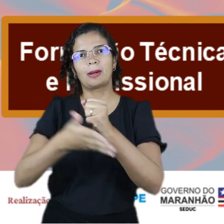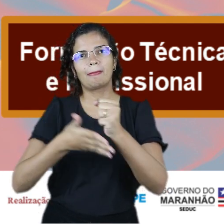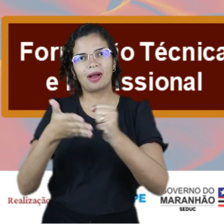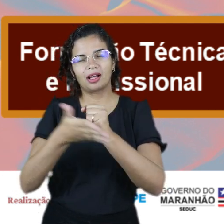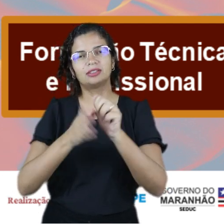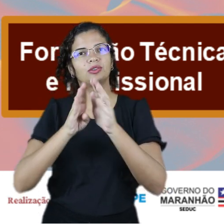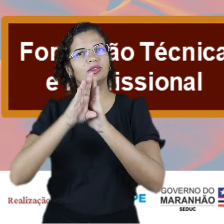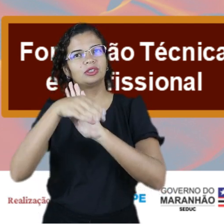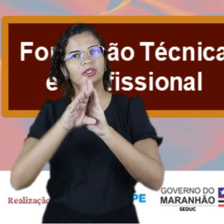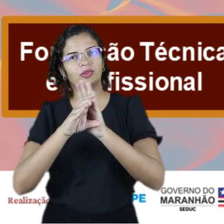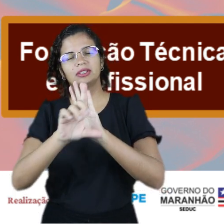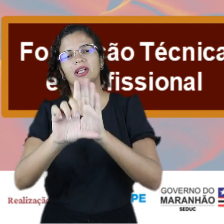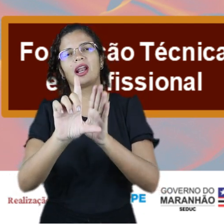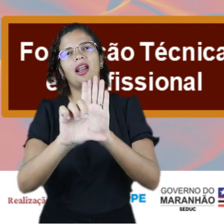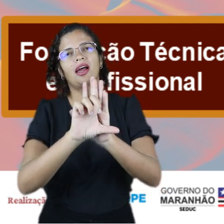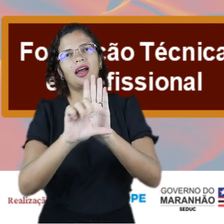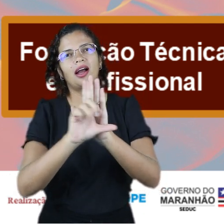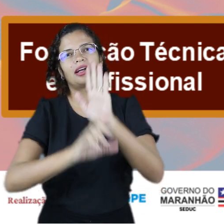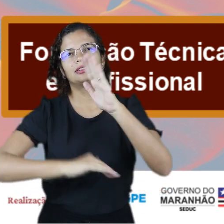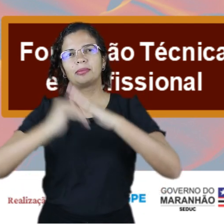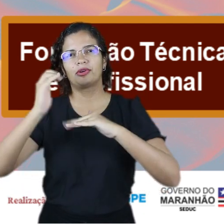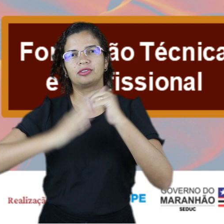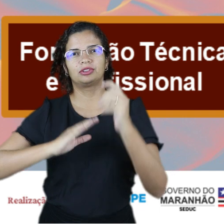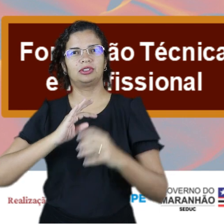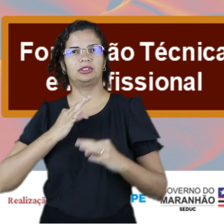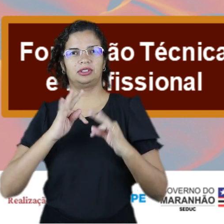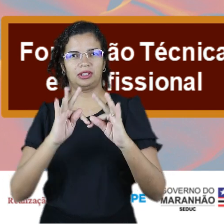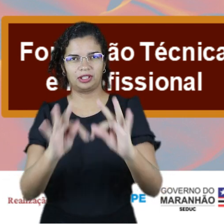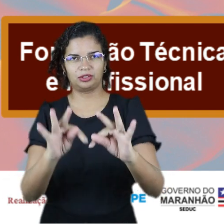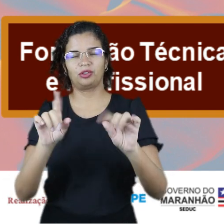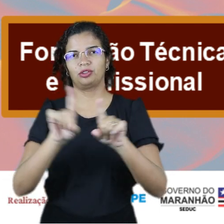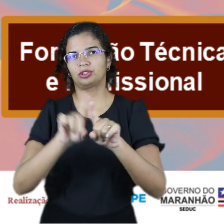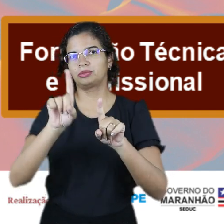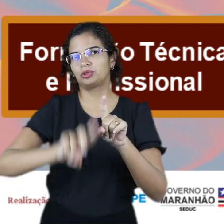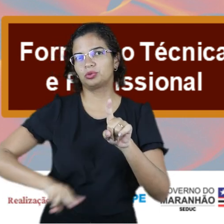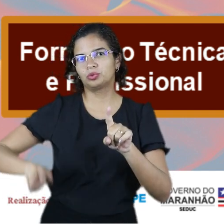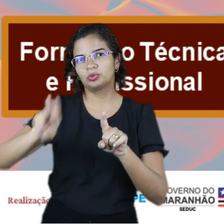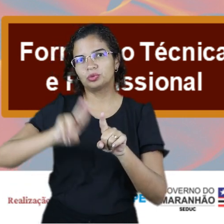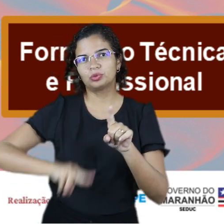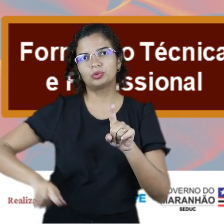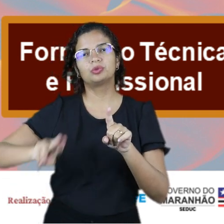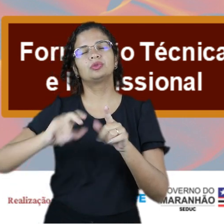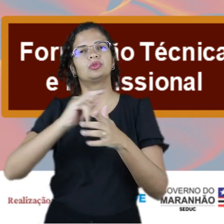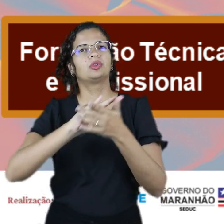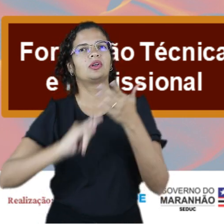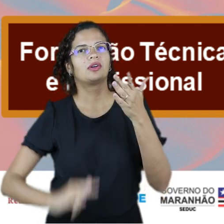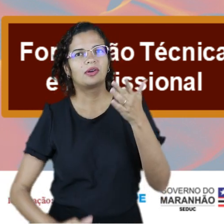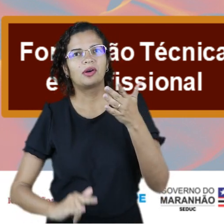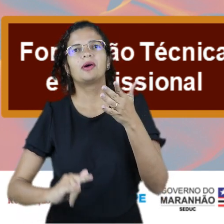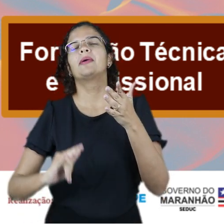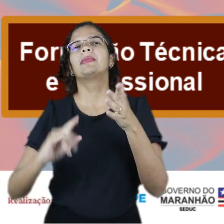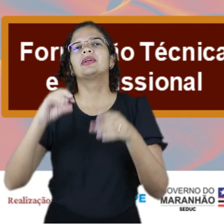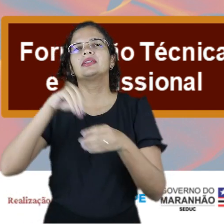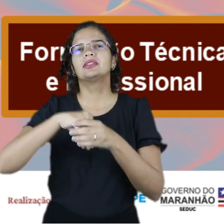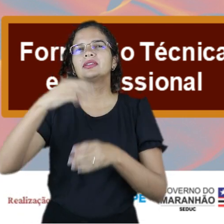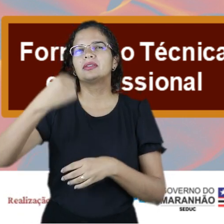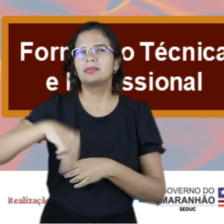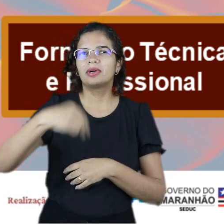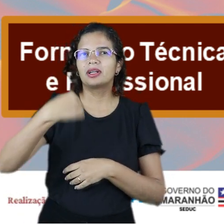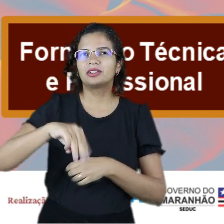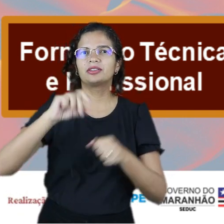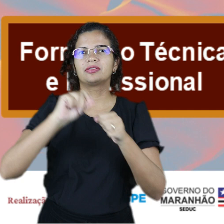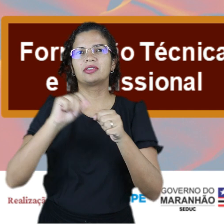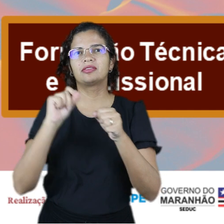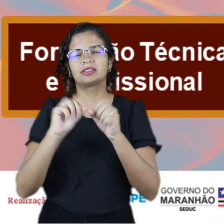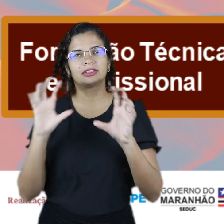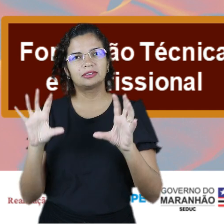importante, estaremos embasando a nossa fala com base na Resolução número 120 de 2013 do nosso Conselho